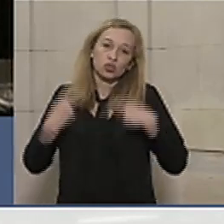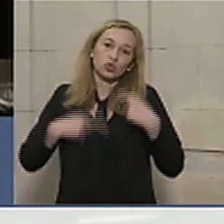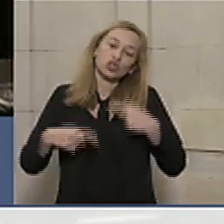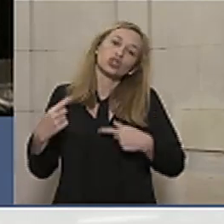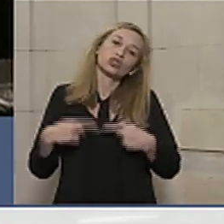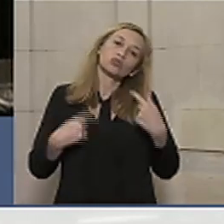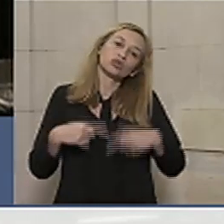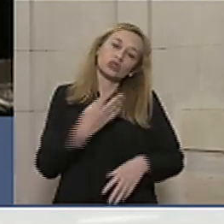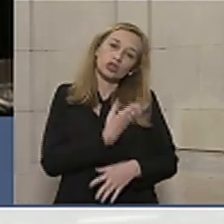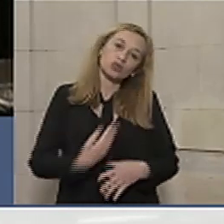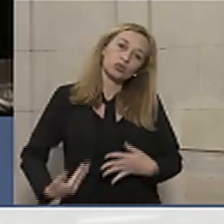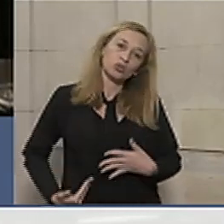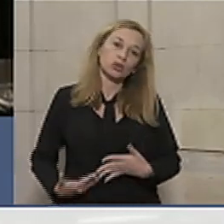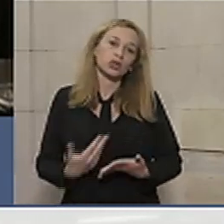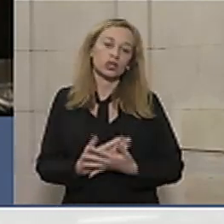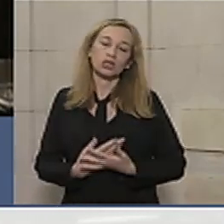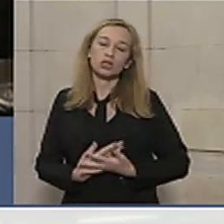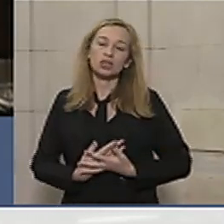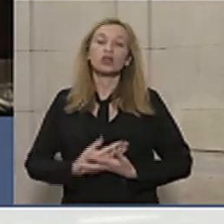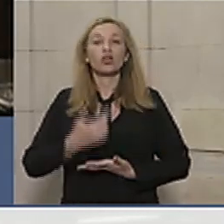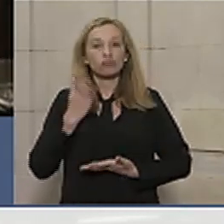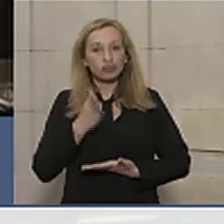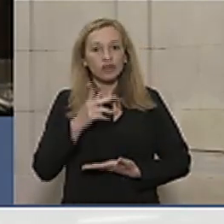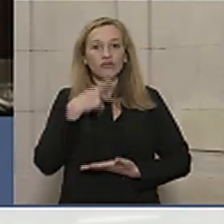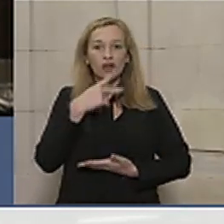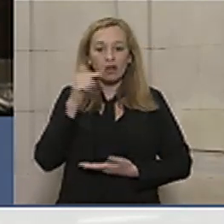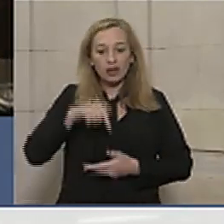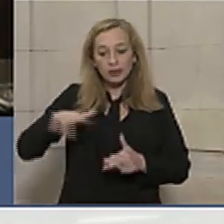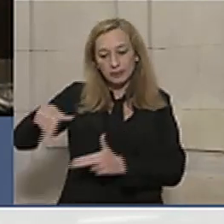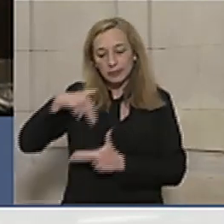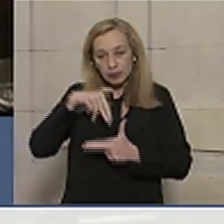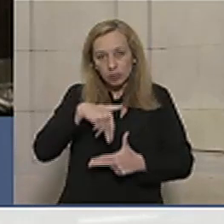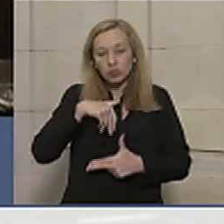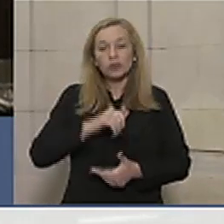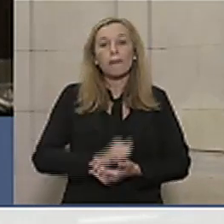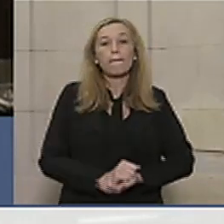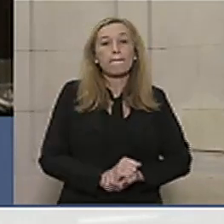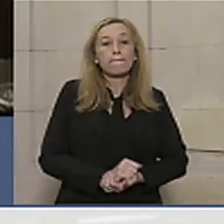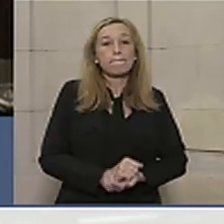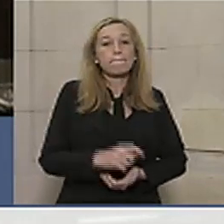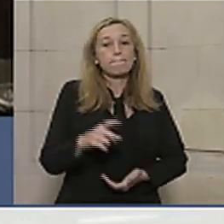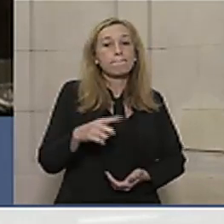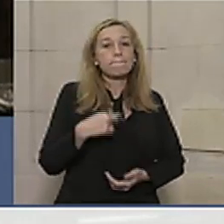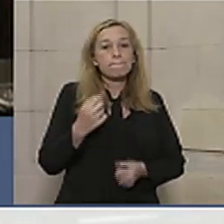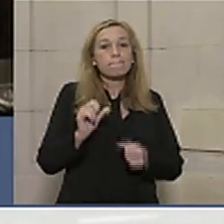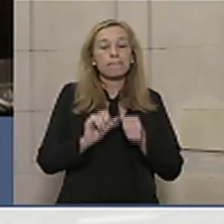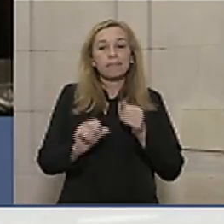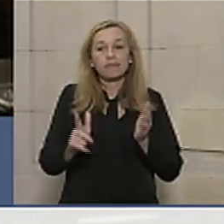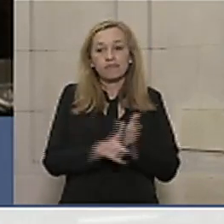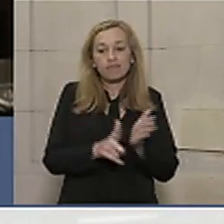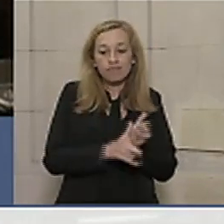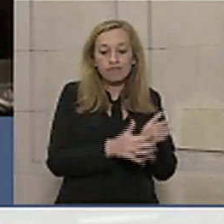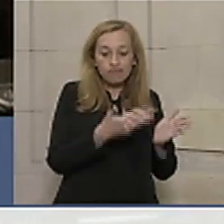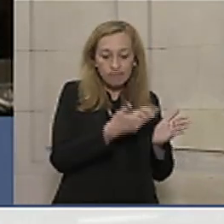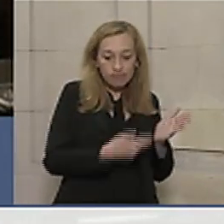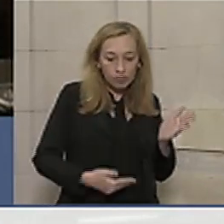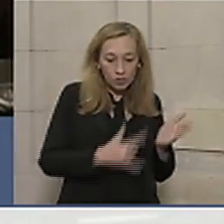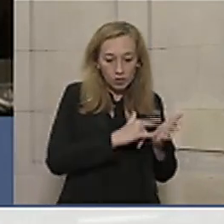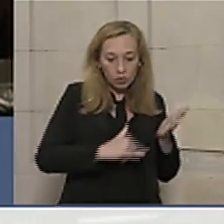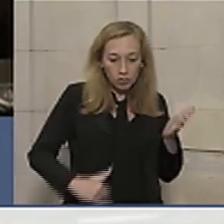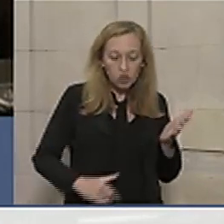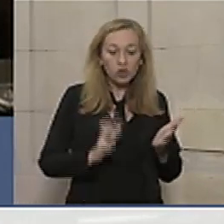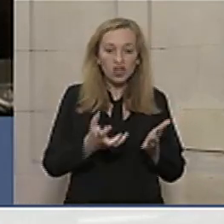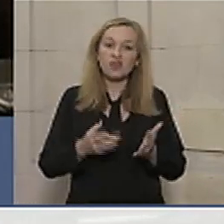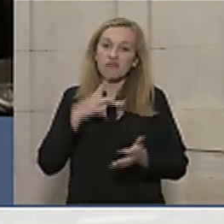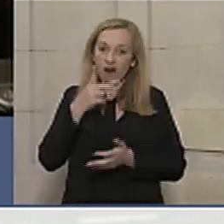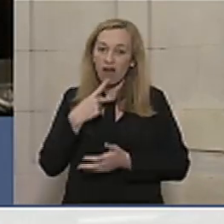políticas públicas de forma igualitária. Eu já falei aqui nessa tribuna e nós fizemos um ofício agora há pouco tempo e eu queria falar mais